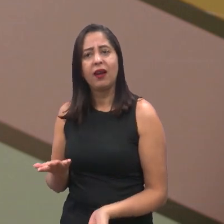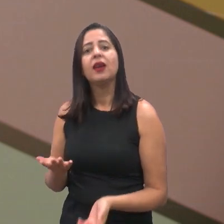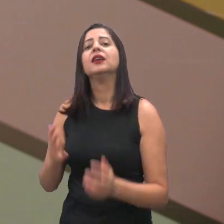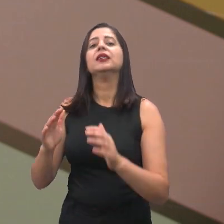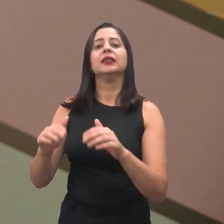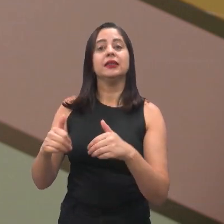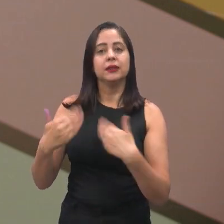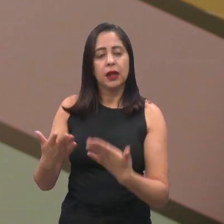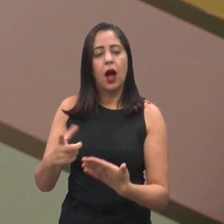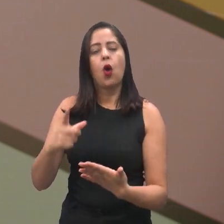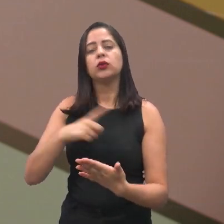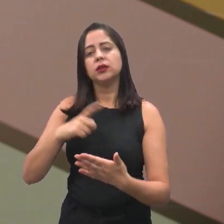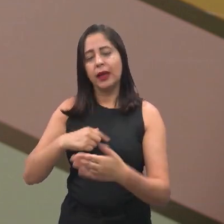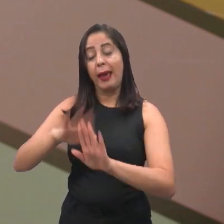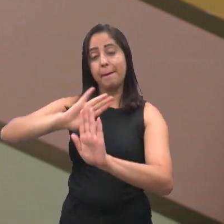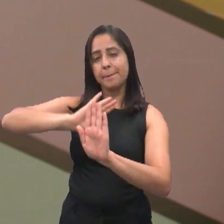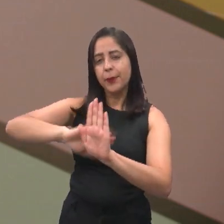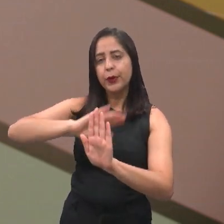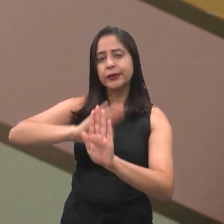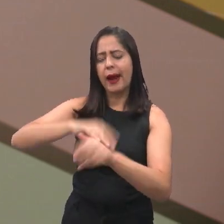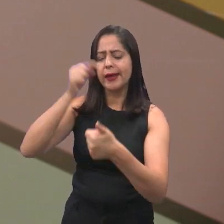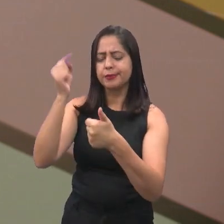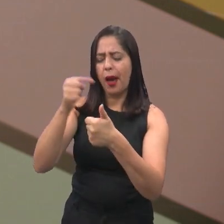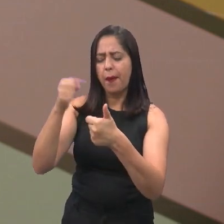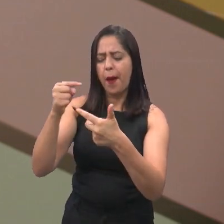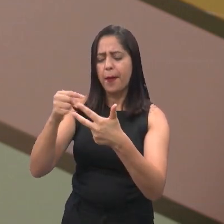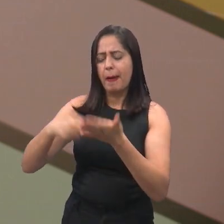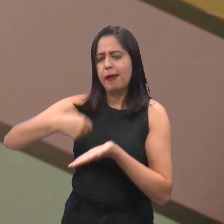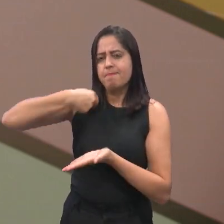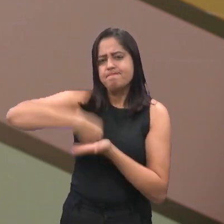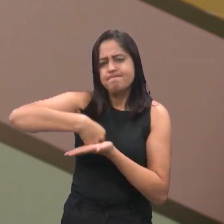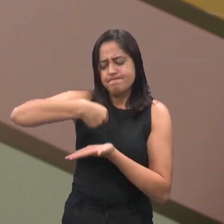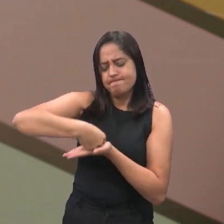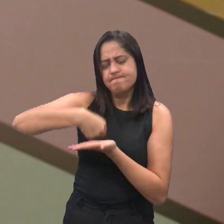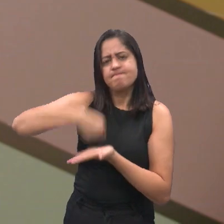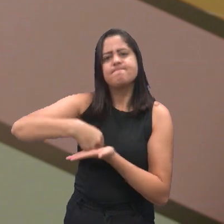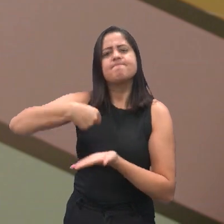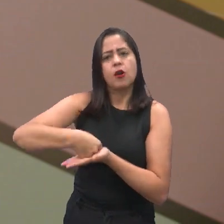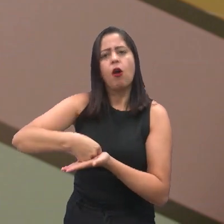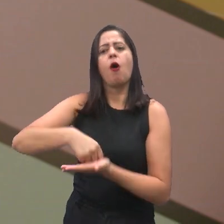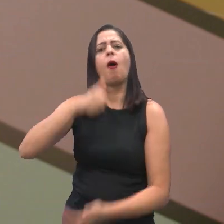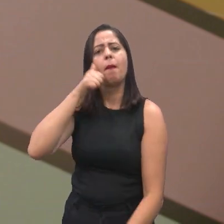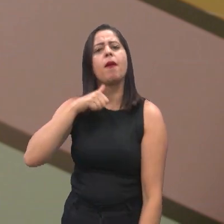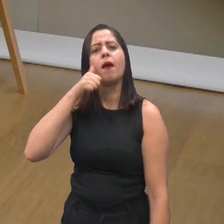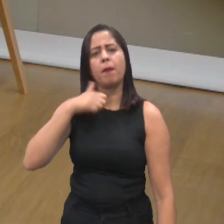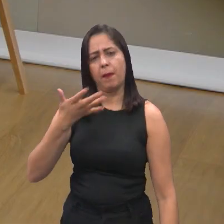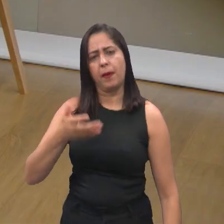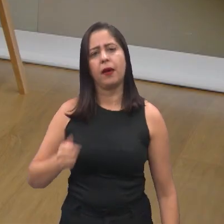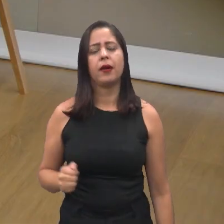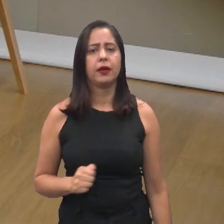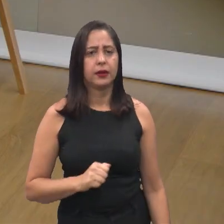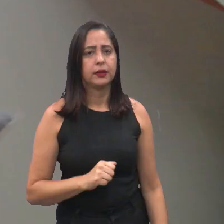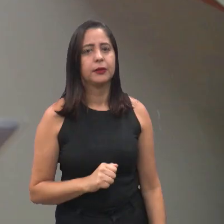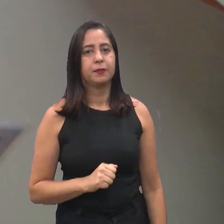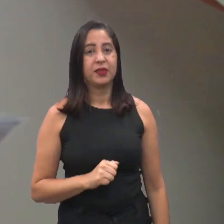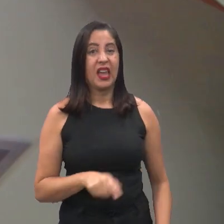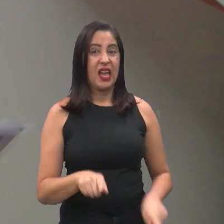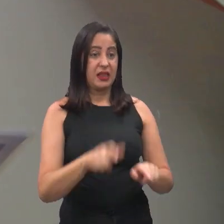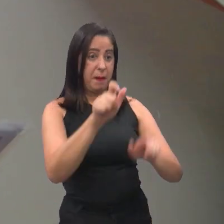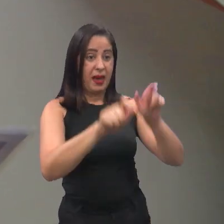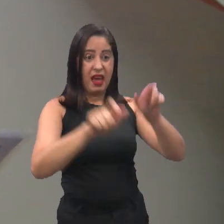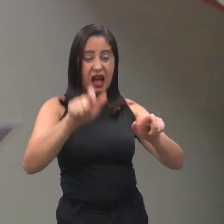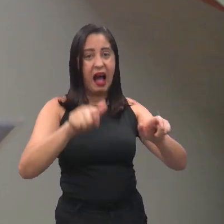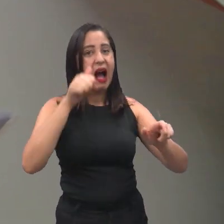uma cultura que cobra muito, né? Que pressiona bastante essa mulher. Perfeito. E muitas mulheres também não conseguem